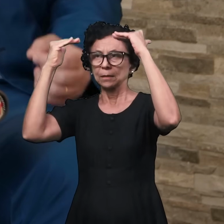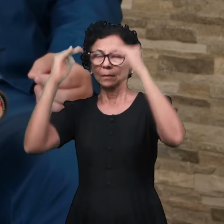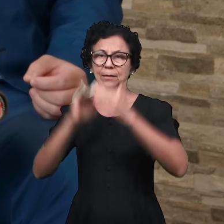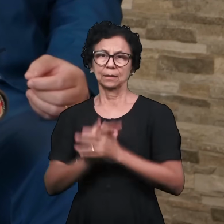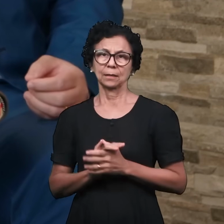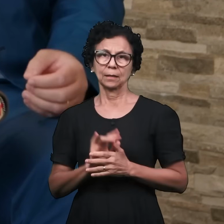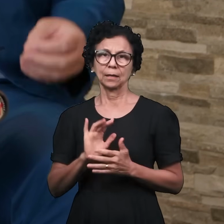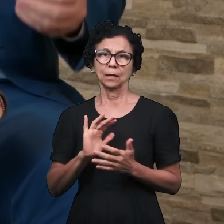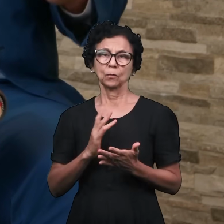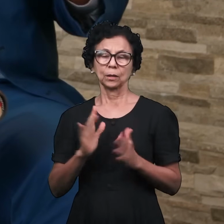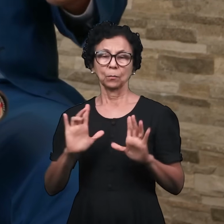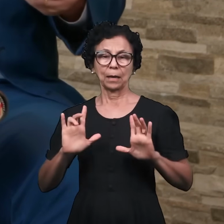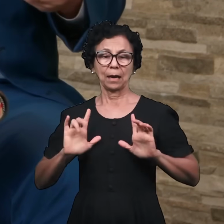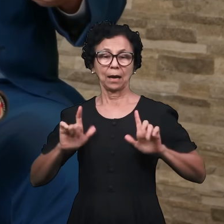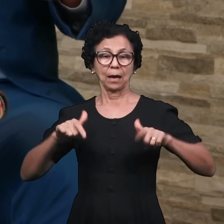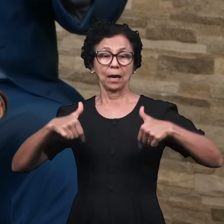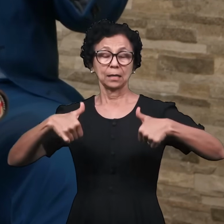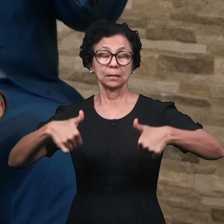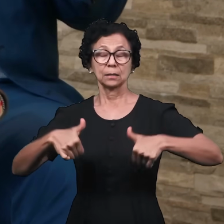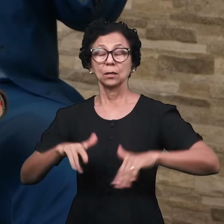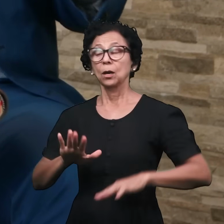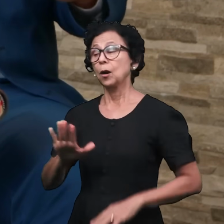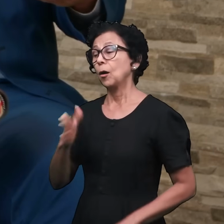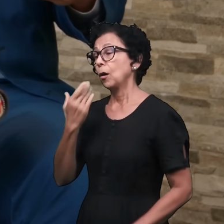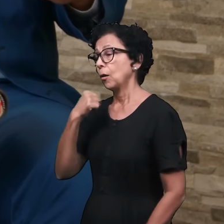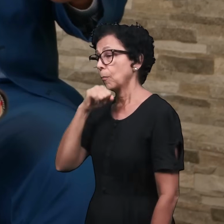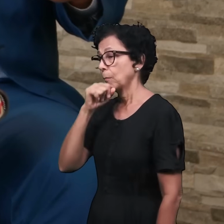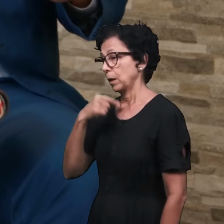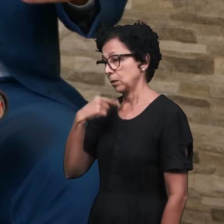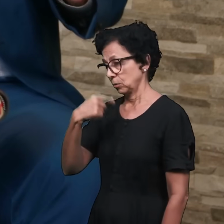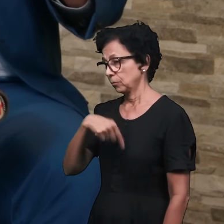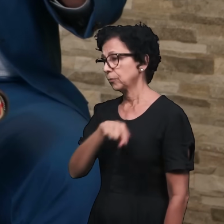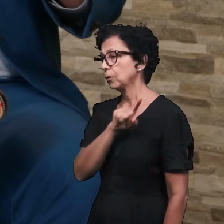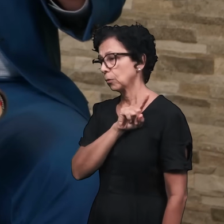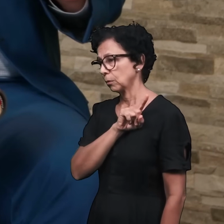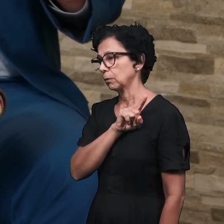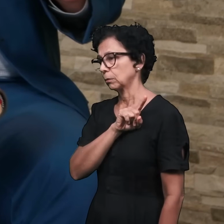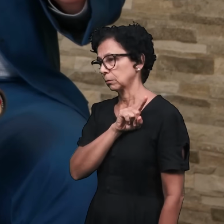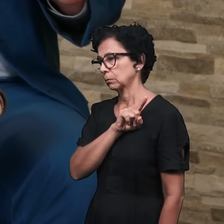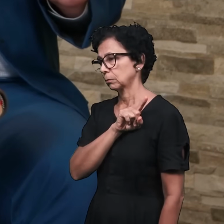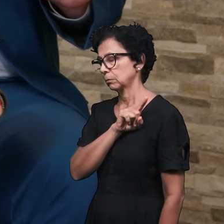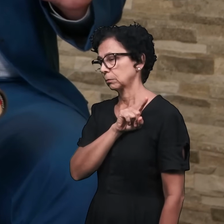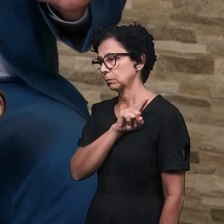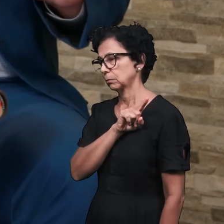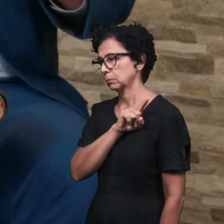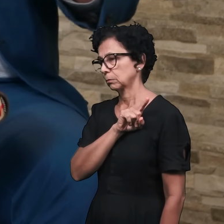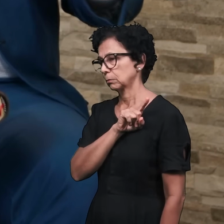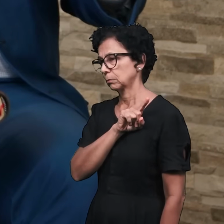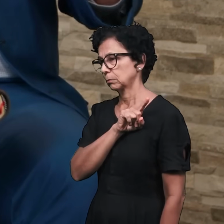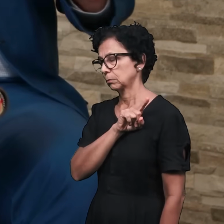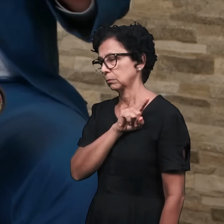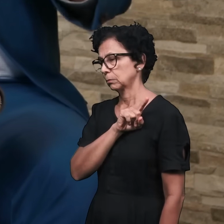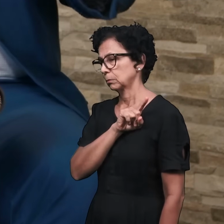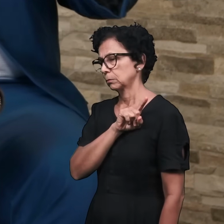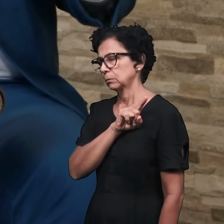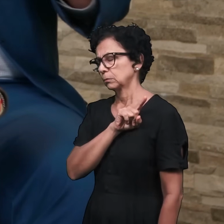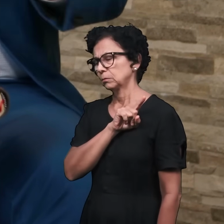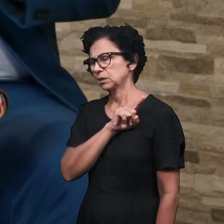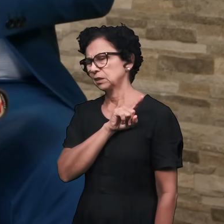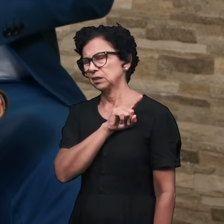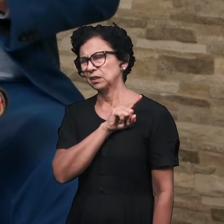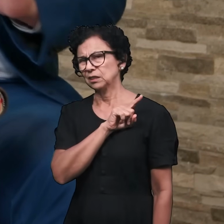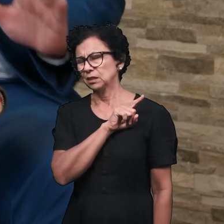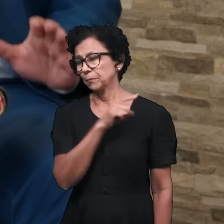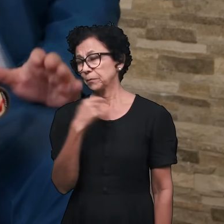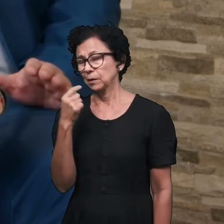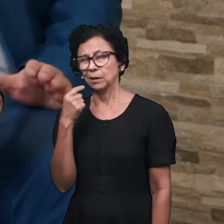na palavra. Então o filho que disse, pai, eu vou, é como se ele dissesse assim, não, vou falar isso para o meu pai e tal, mas